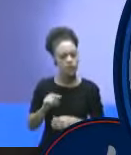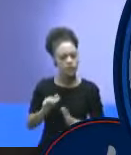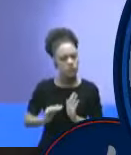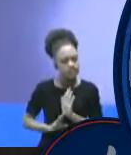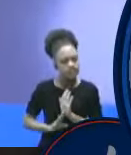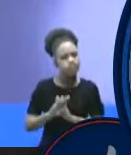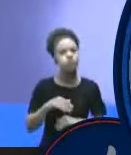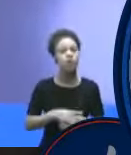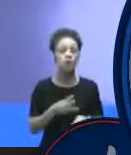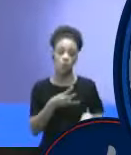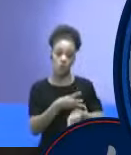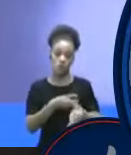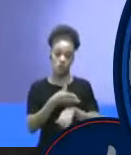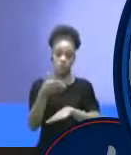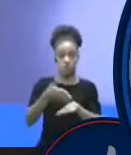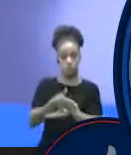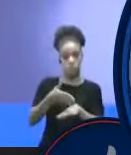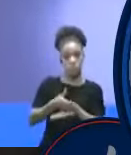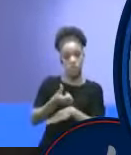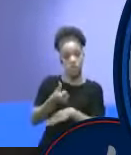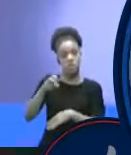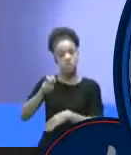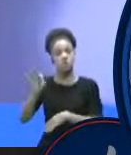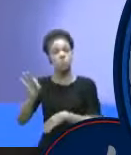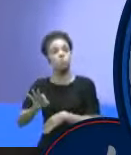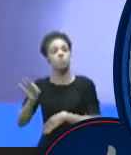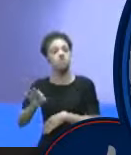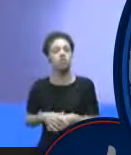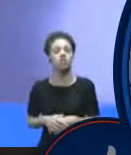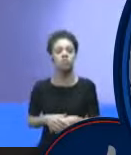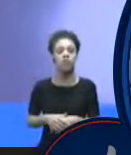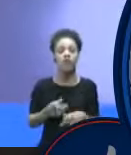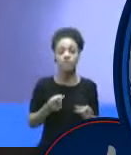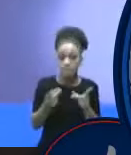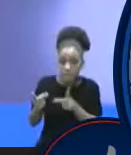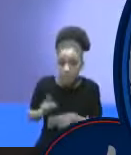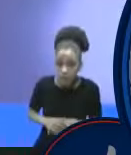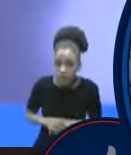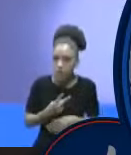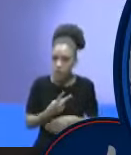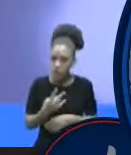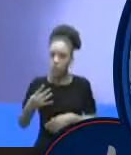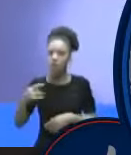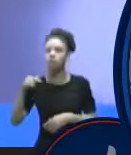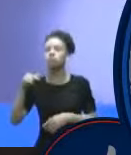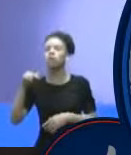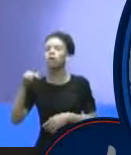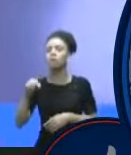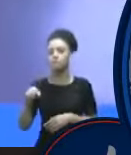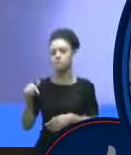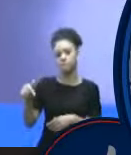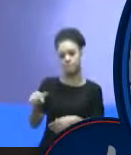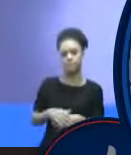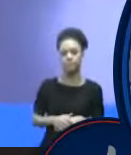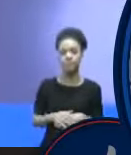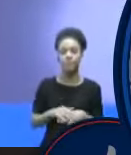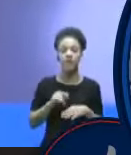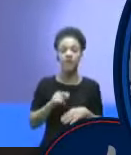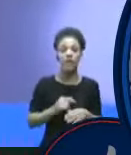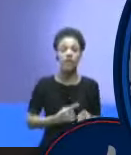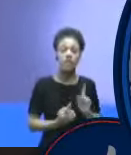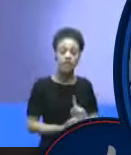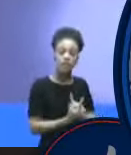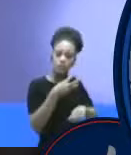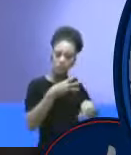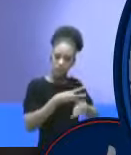crescimento, tá o WhatsApp participa com 65%, operando 24/7. E o atendimento via WhatsApp